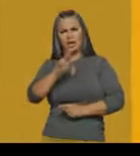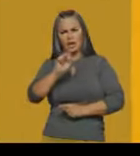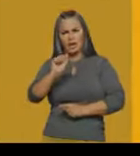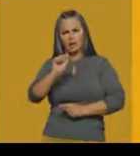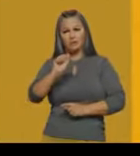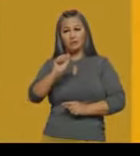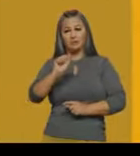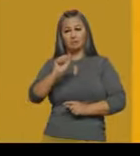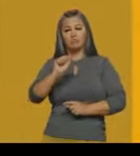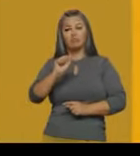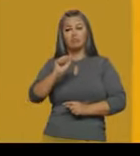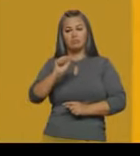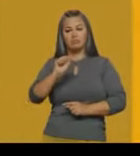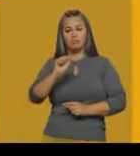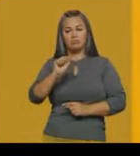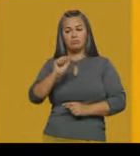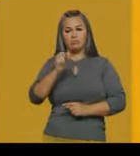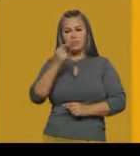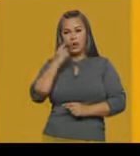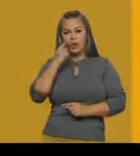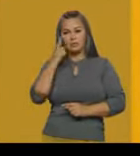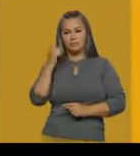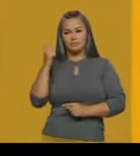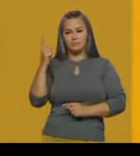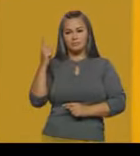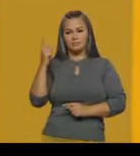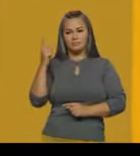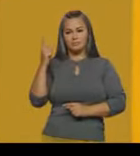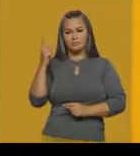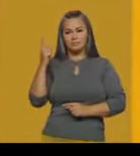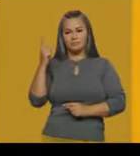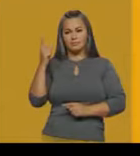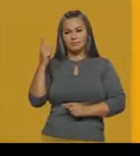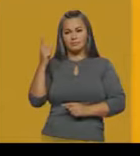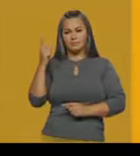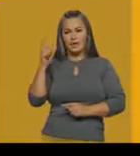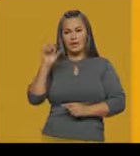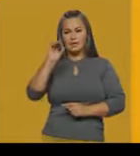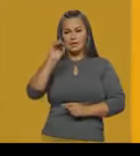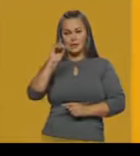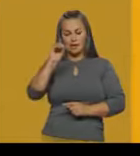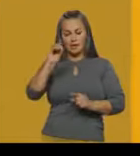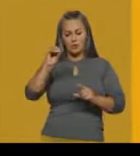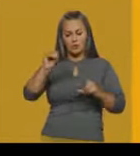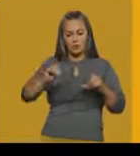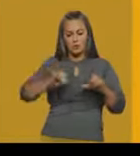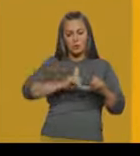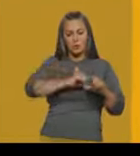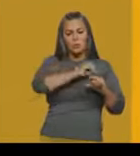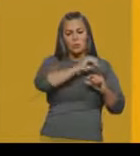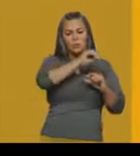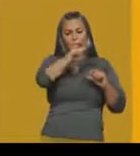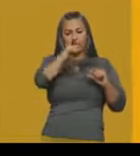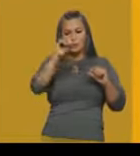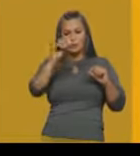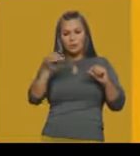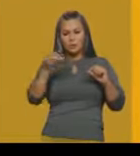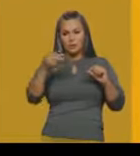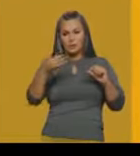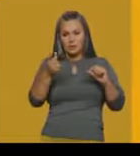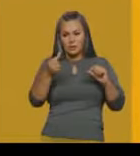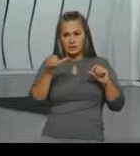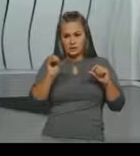bem específico aqui. Esses aqui são chamados de notáveis, tá? Tem lá do seno, cosseno e